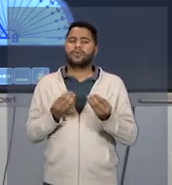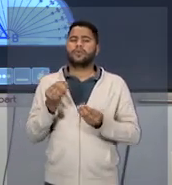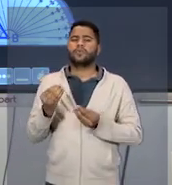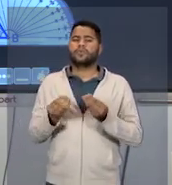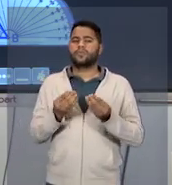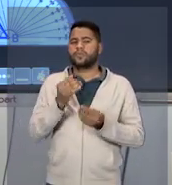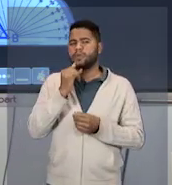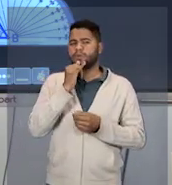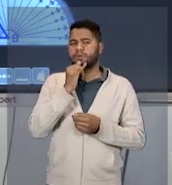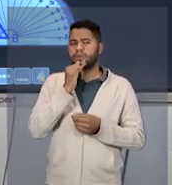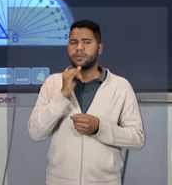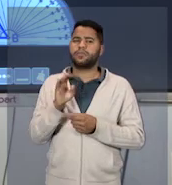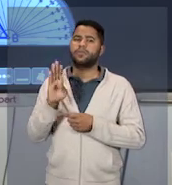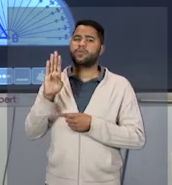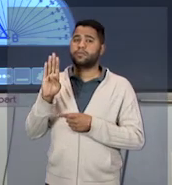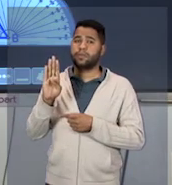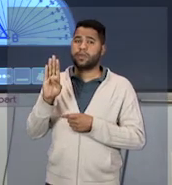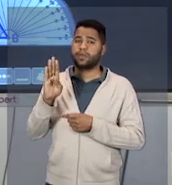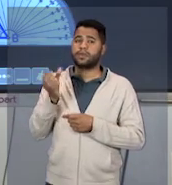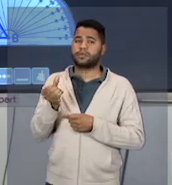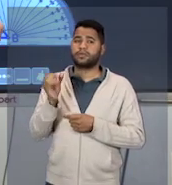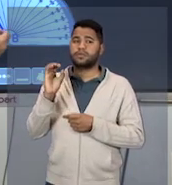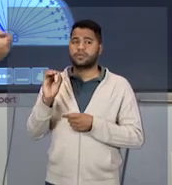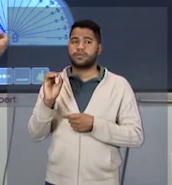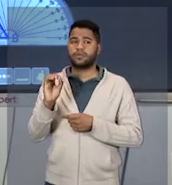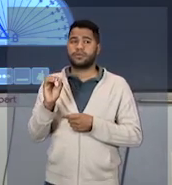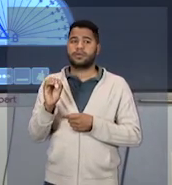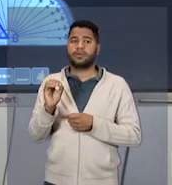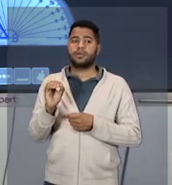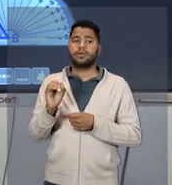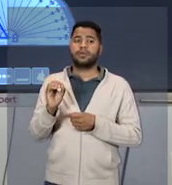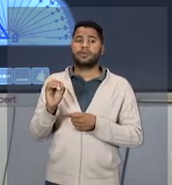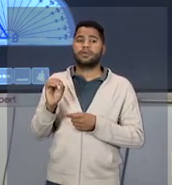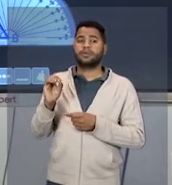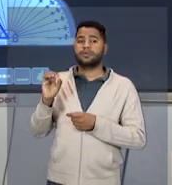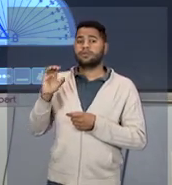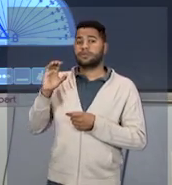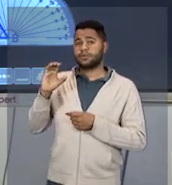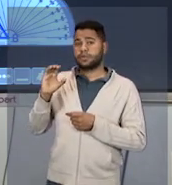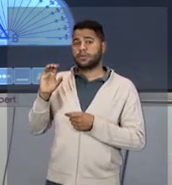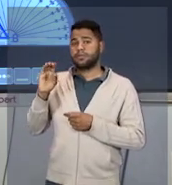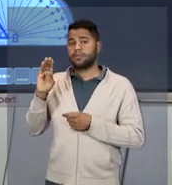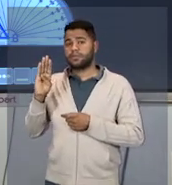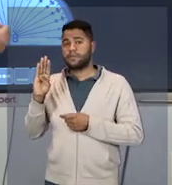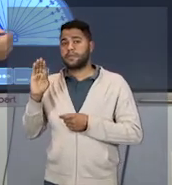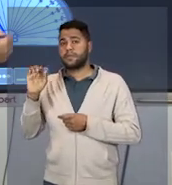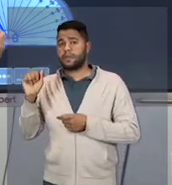B é 60 graus, CBA, tá vendo? Ó?